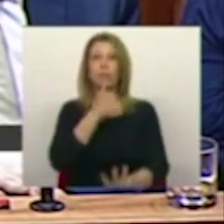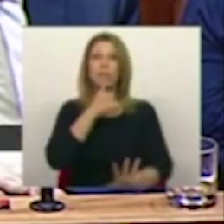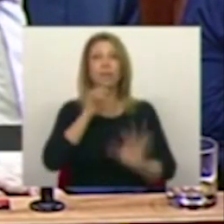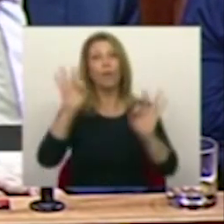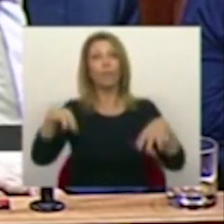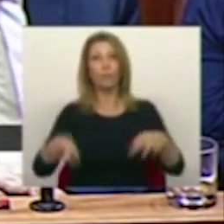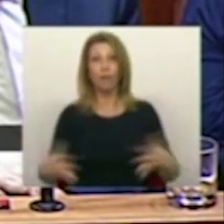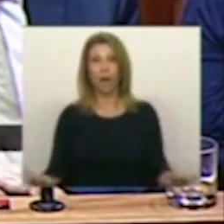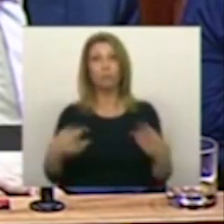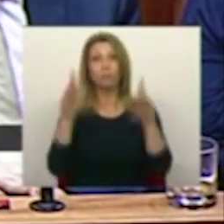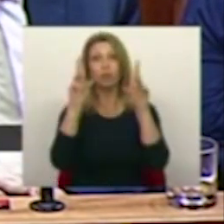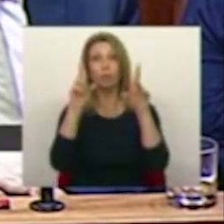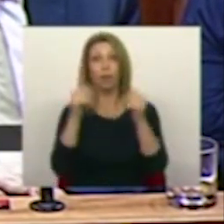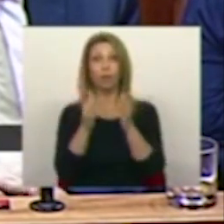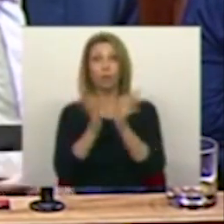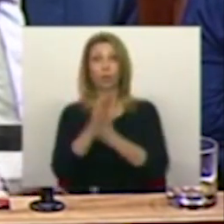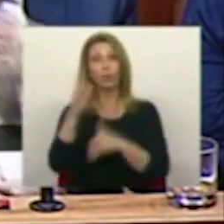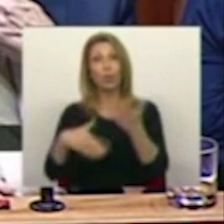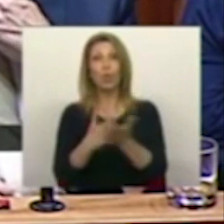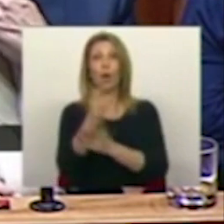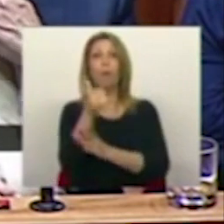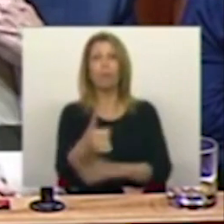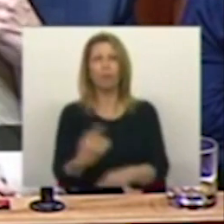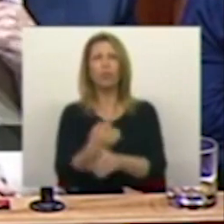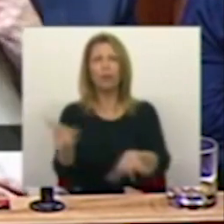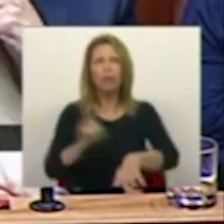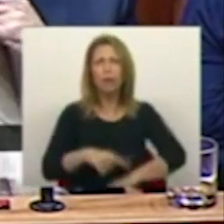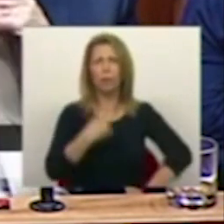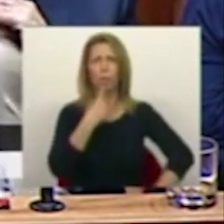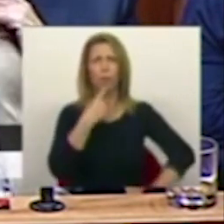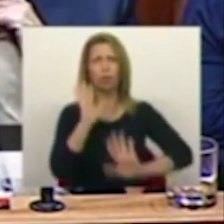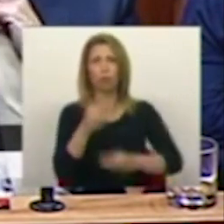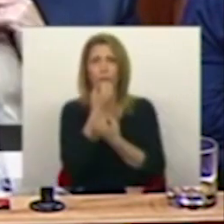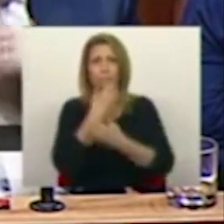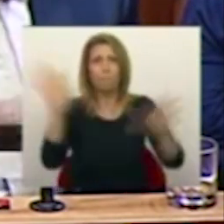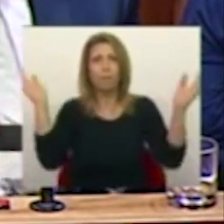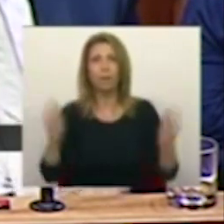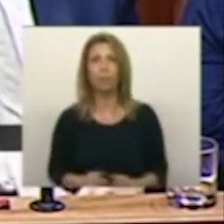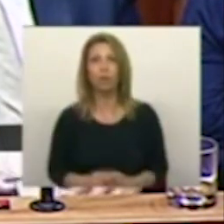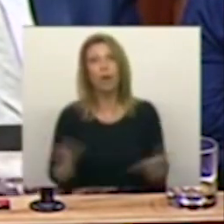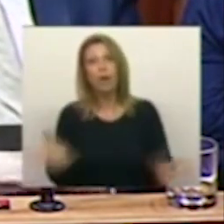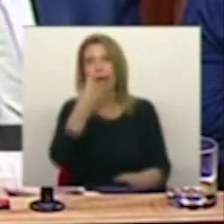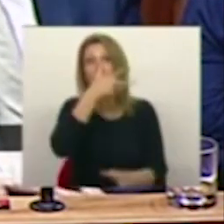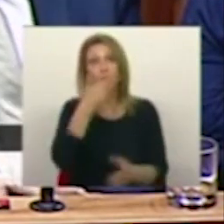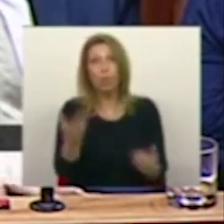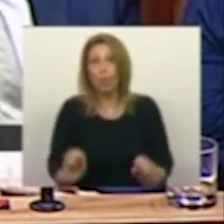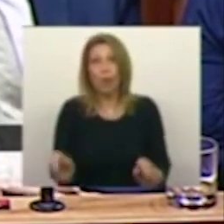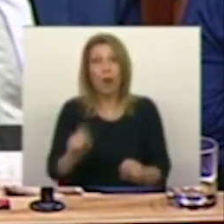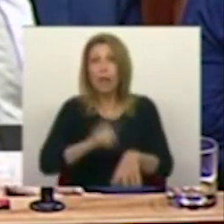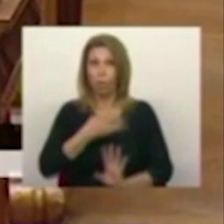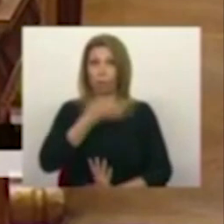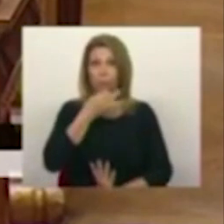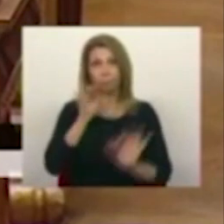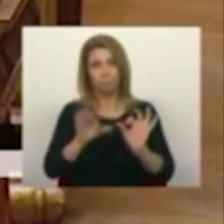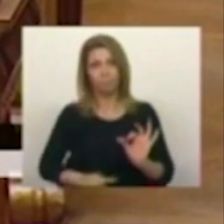esperar que tudo corra bem, porque já perdemos tempo demais e, infelizmente, já não temos mais tempo para poder continuar a